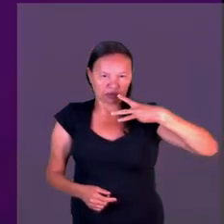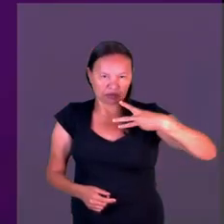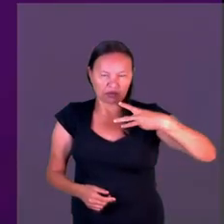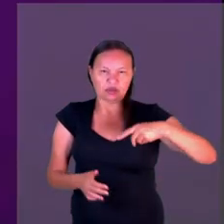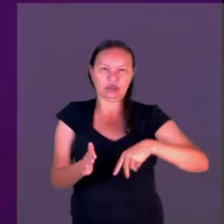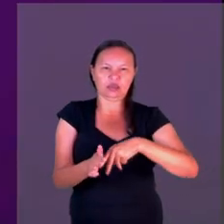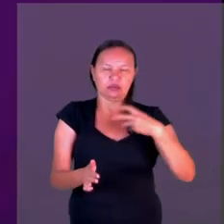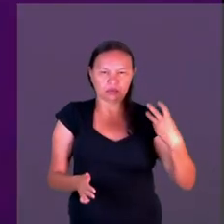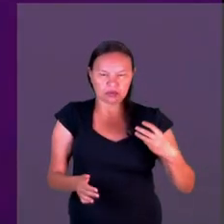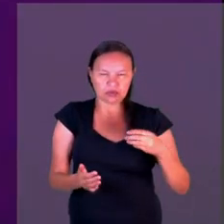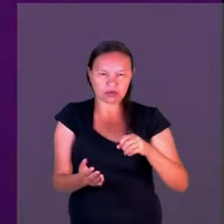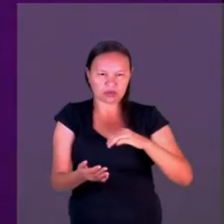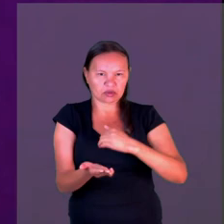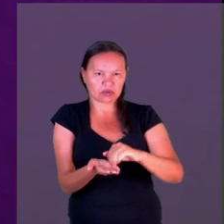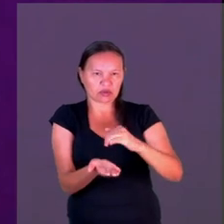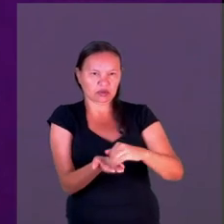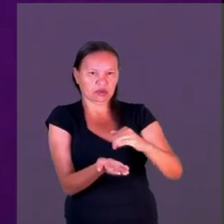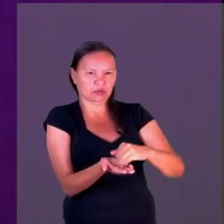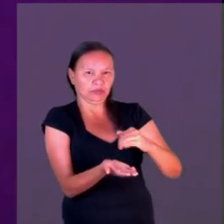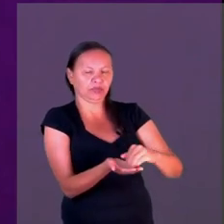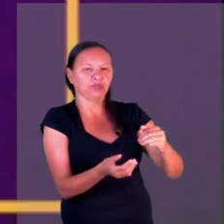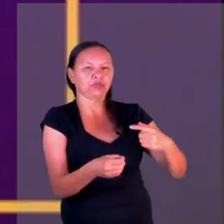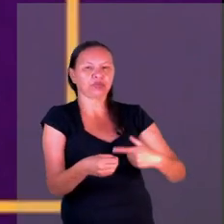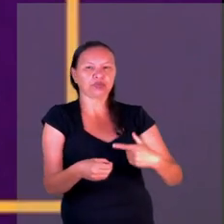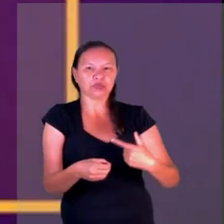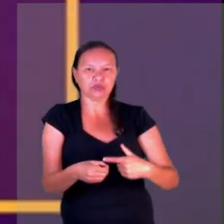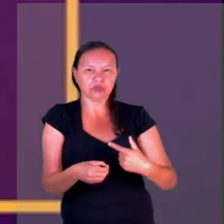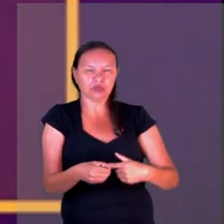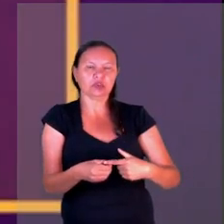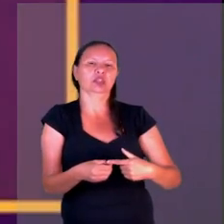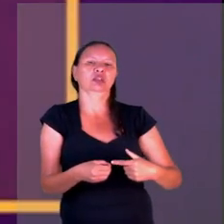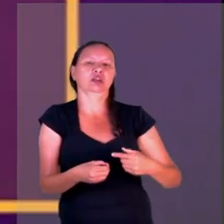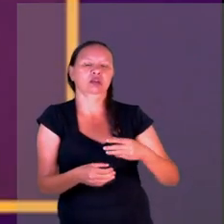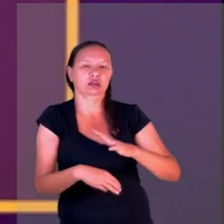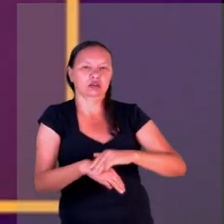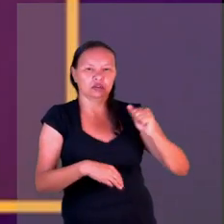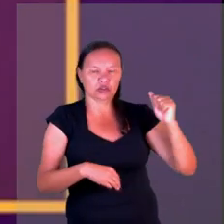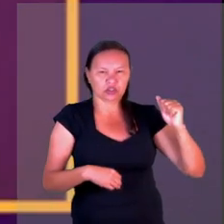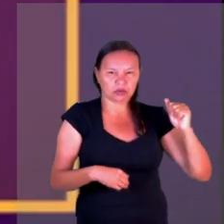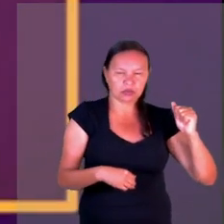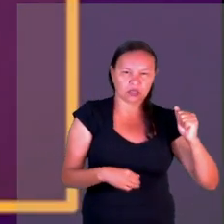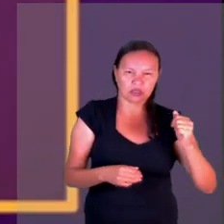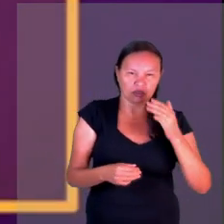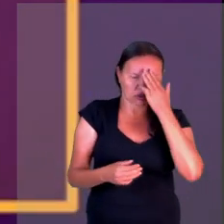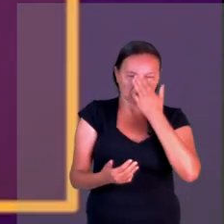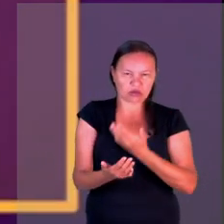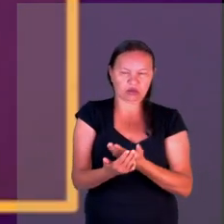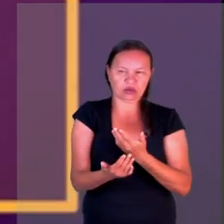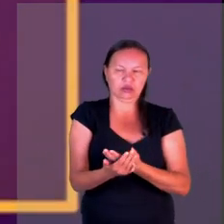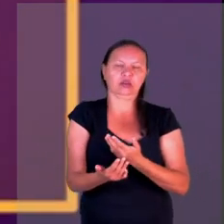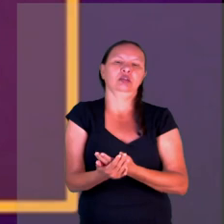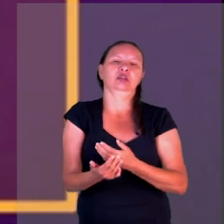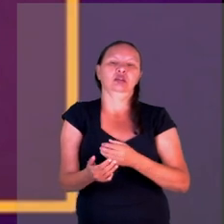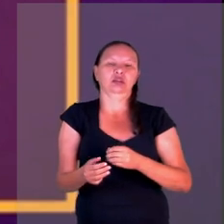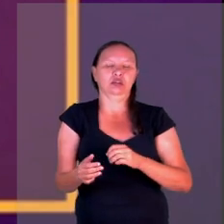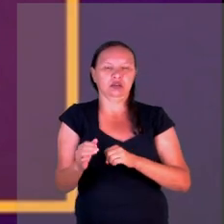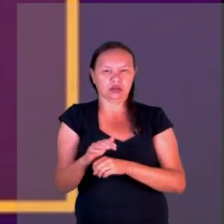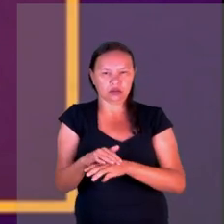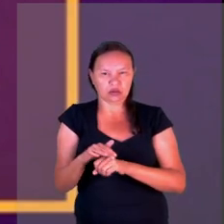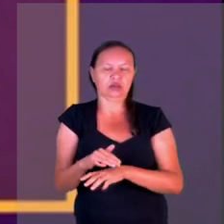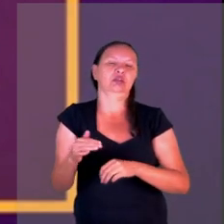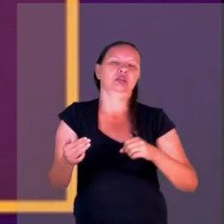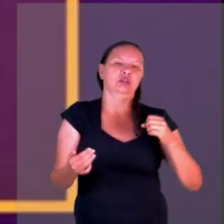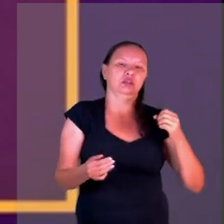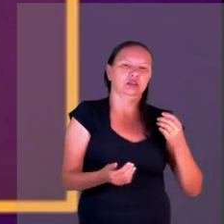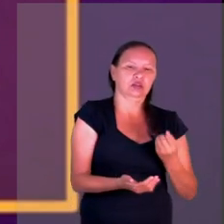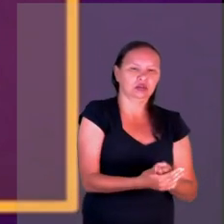secretaria de educação local lança chamada pública específica para as escolas dos povos e comunidades tradicionais com base